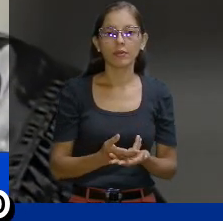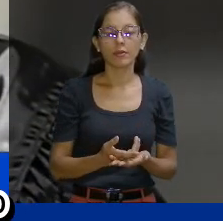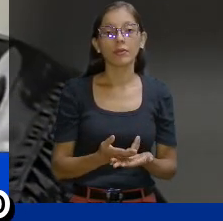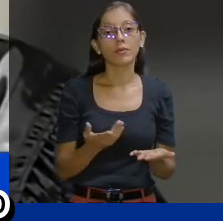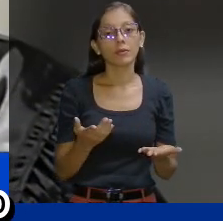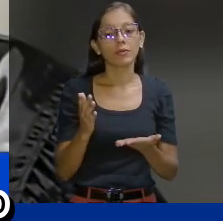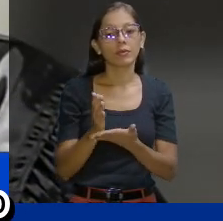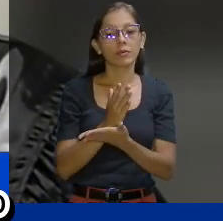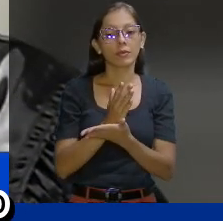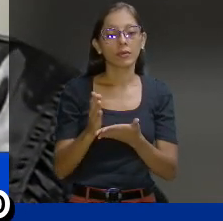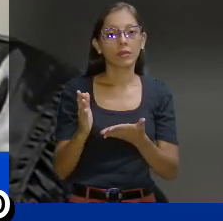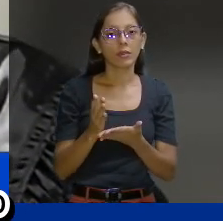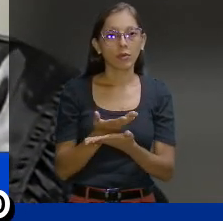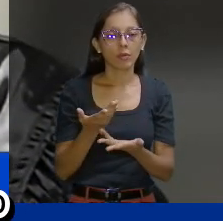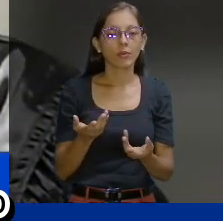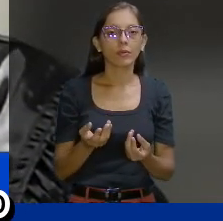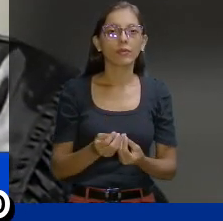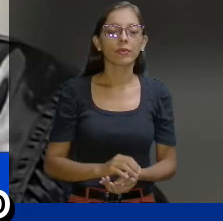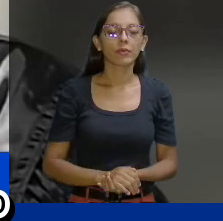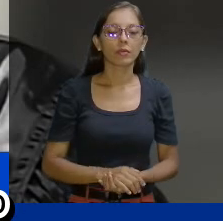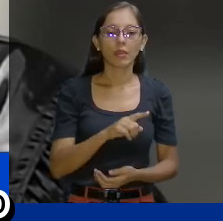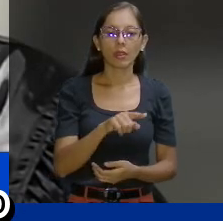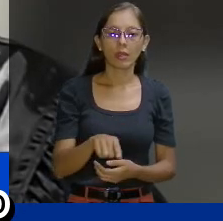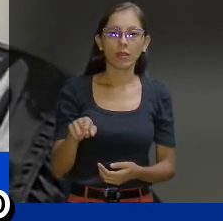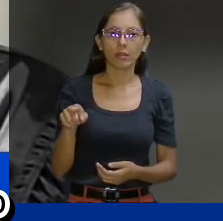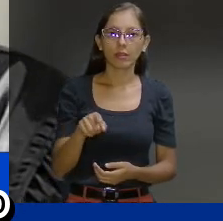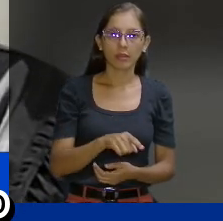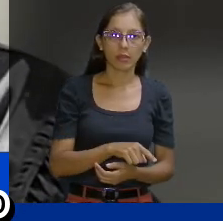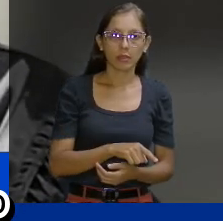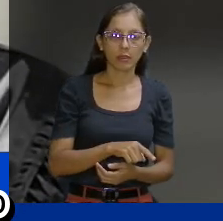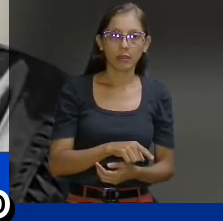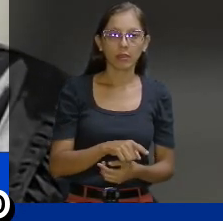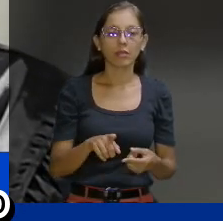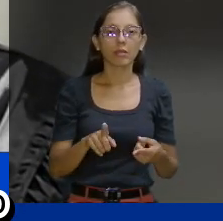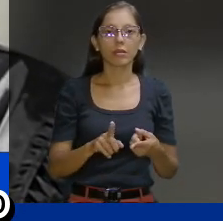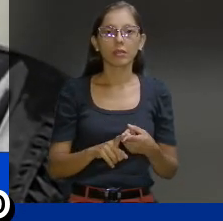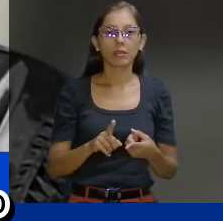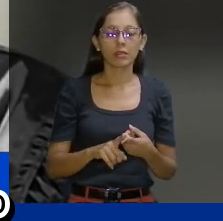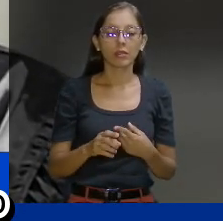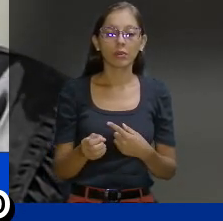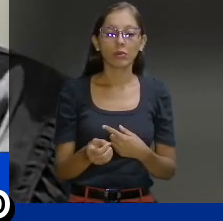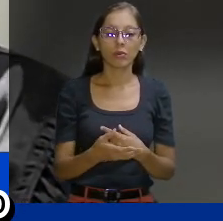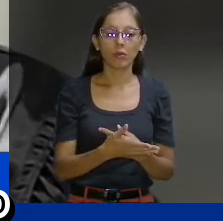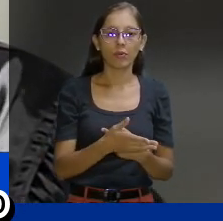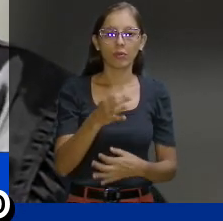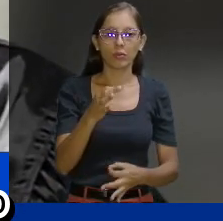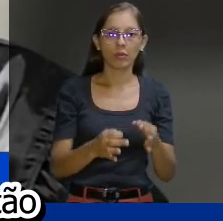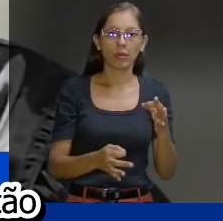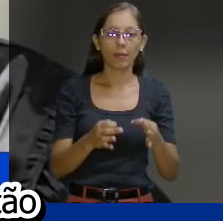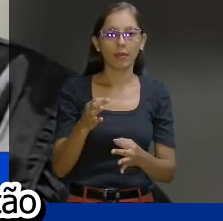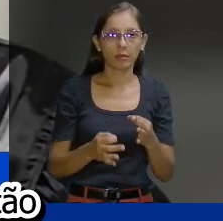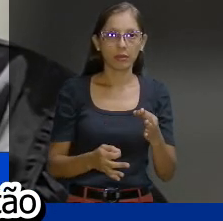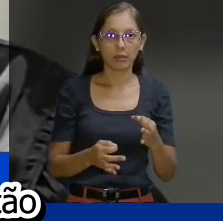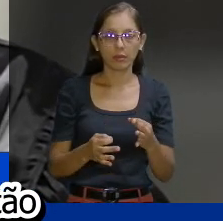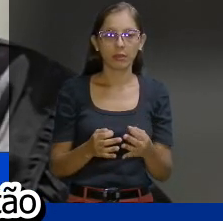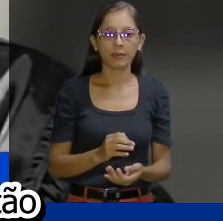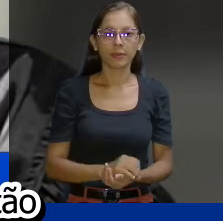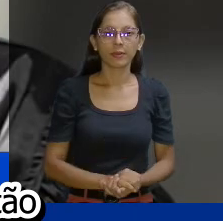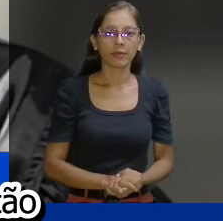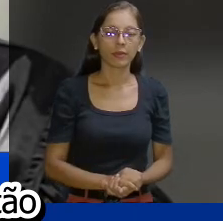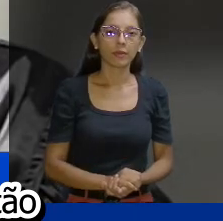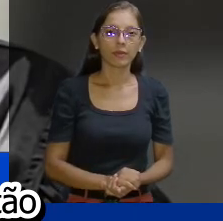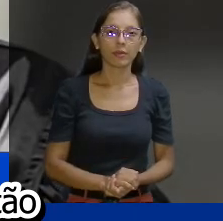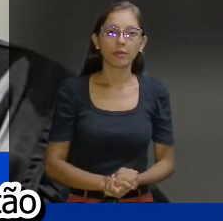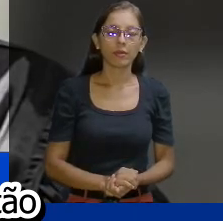anulação do julgamento do regional eleitoral e determinam novo julgamento para suprir a